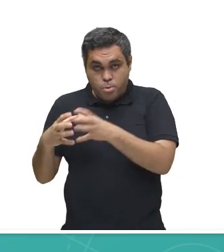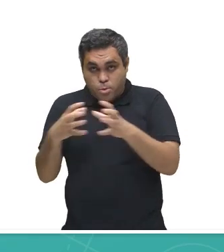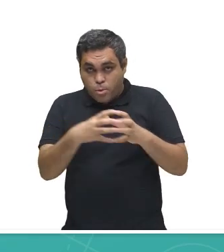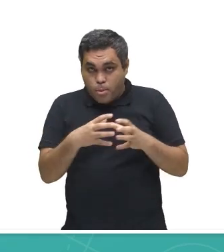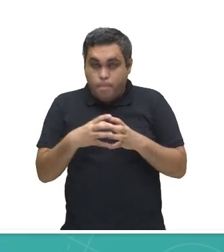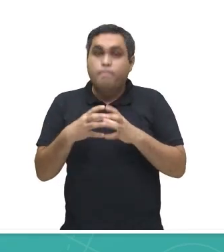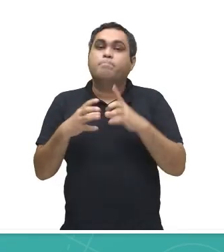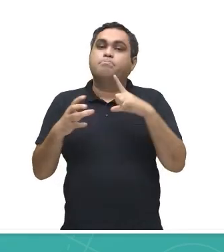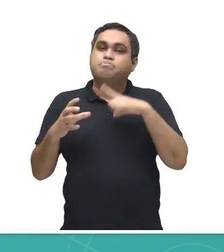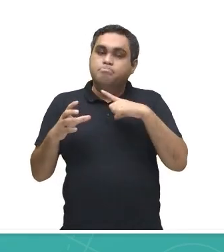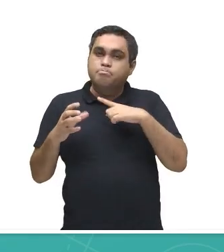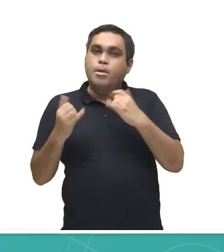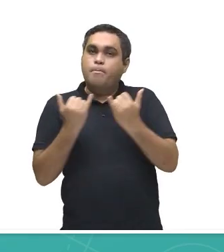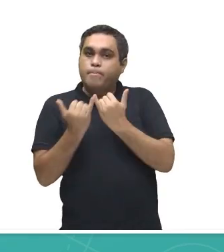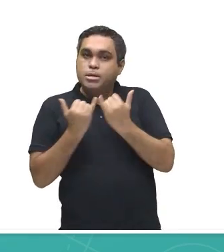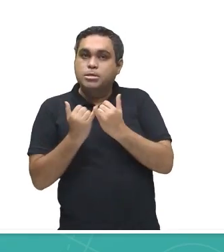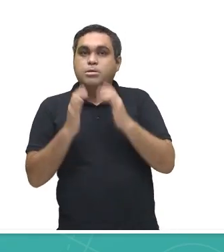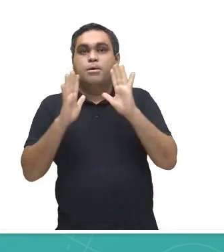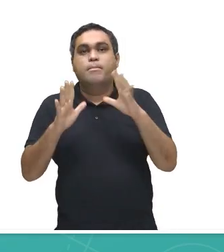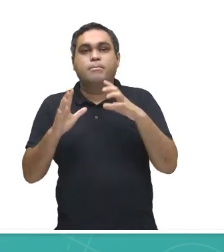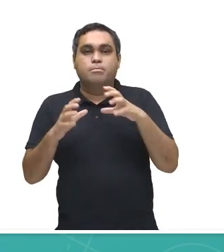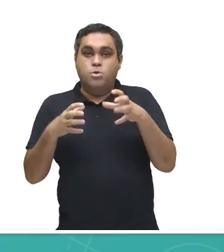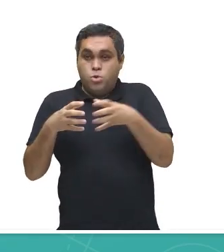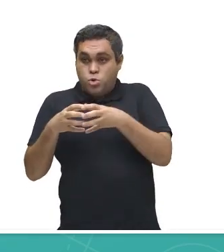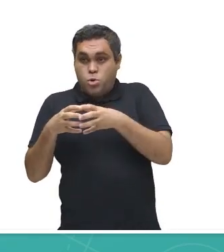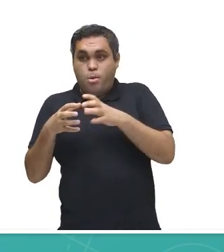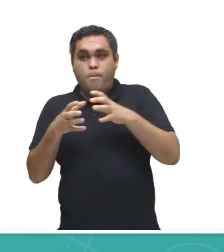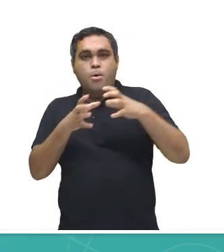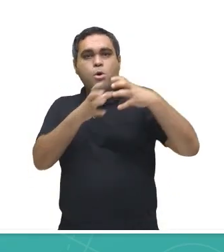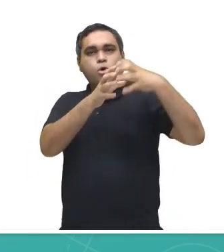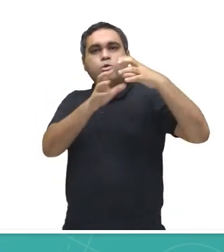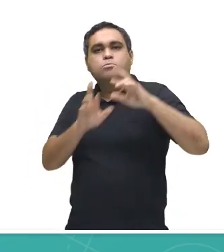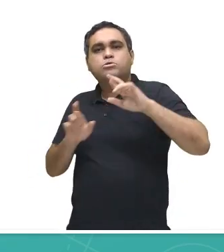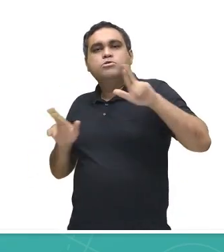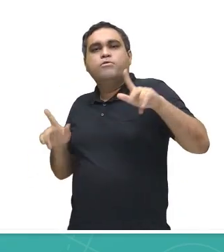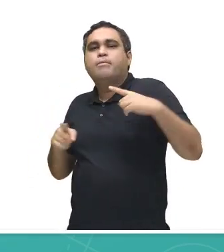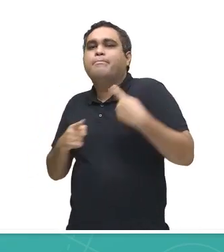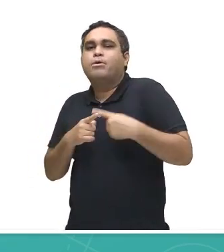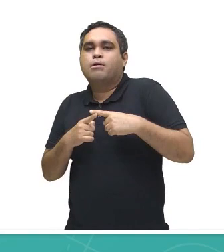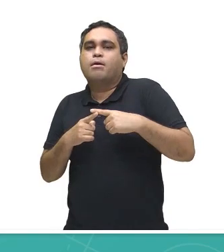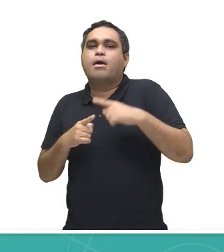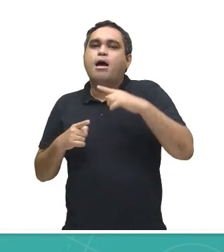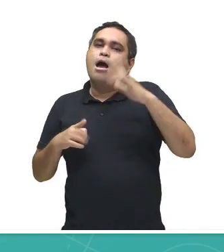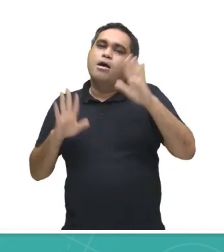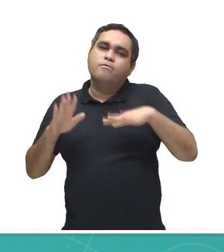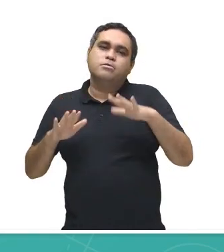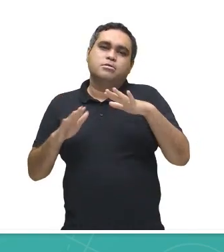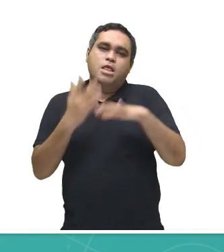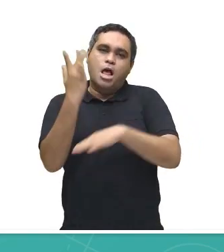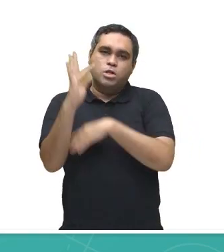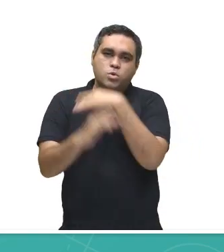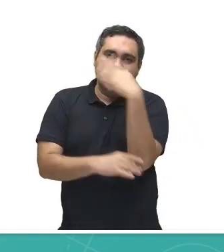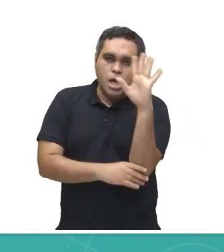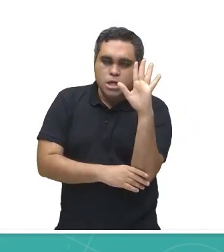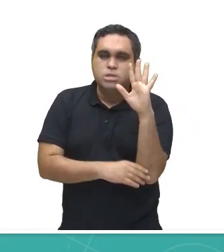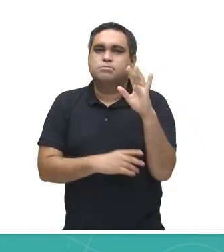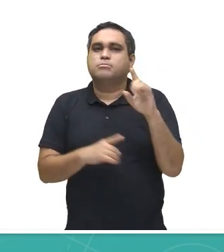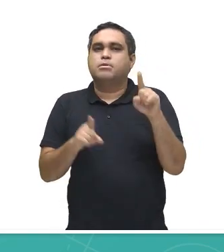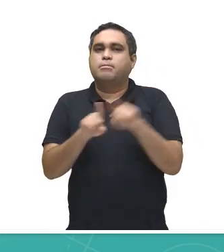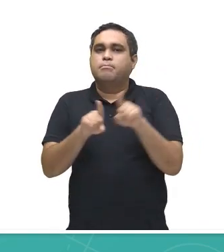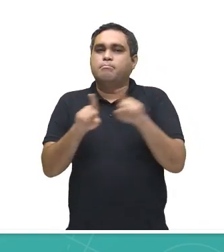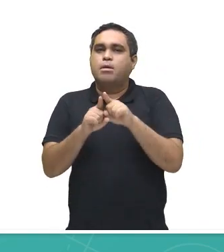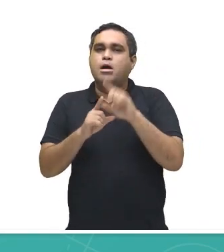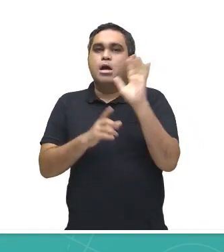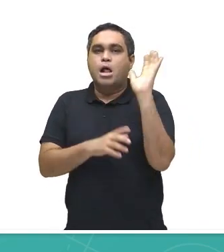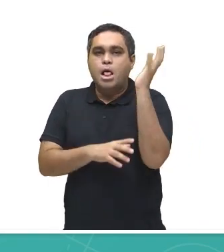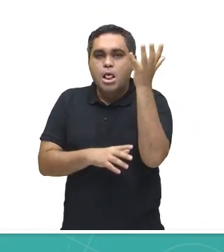a vegetação, que acabam influenciando mais para ocorrer essas divisões, mas também além das diferenças naturais,